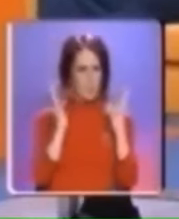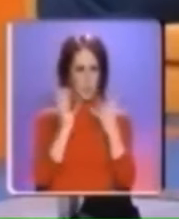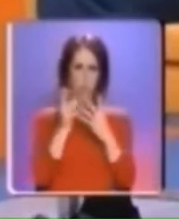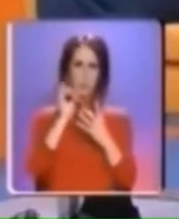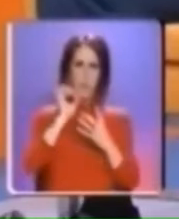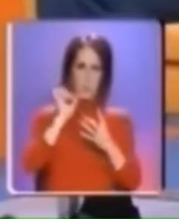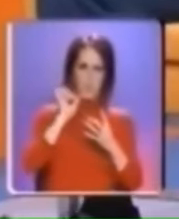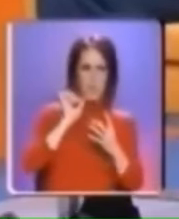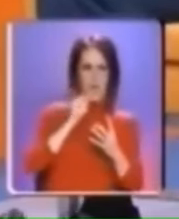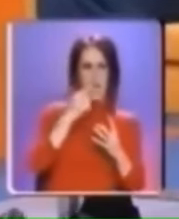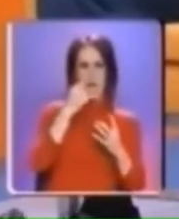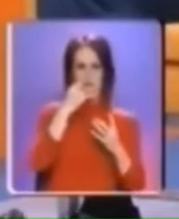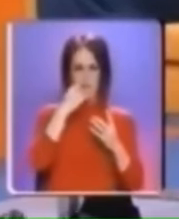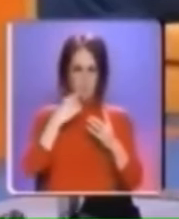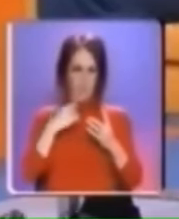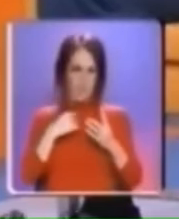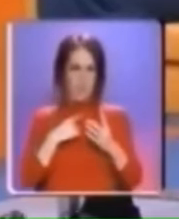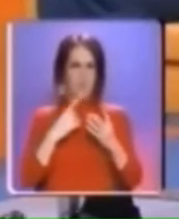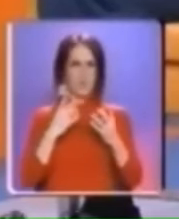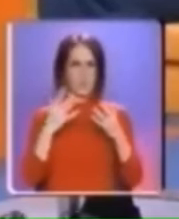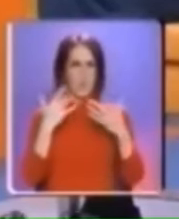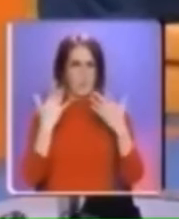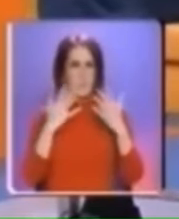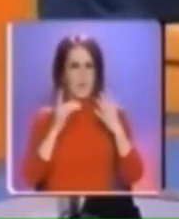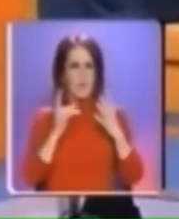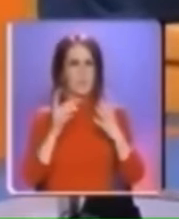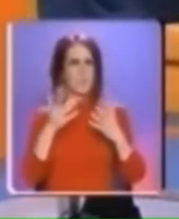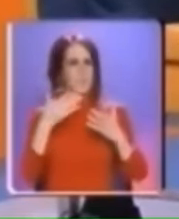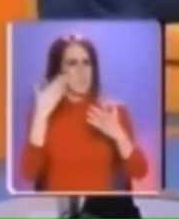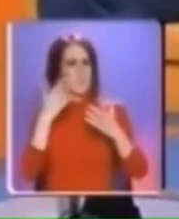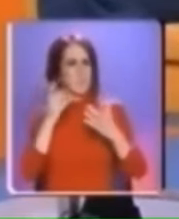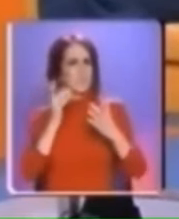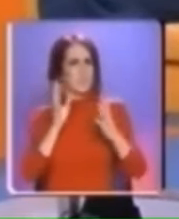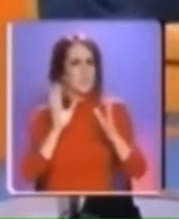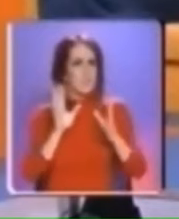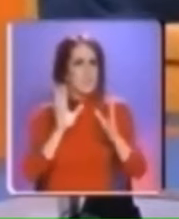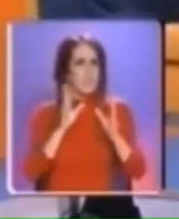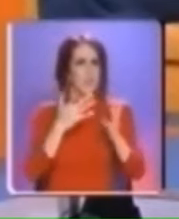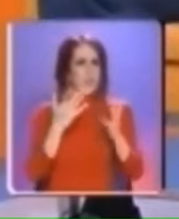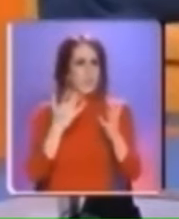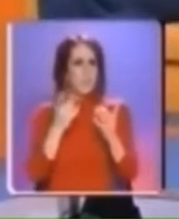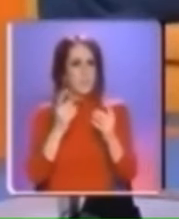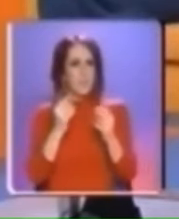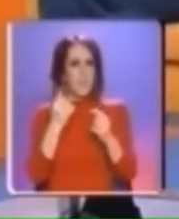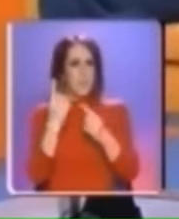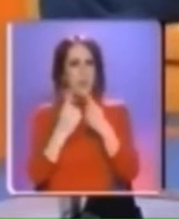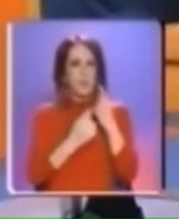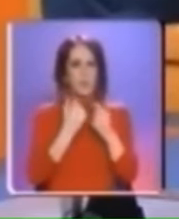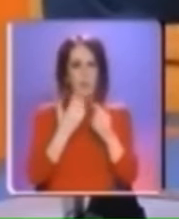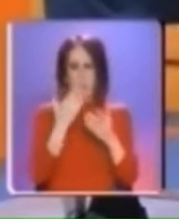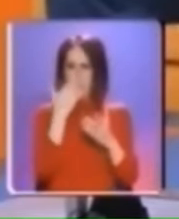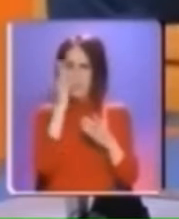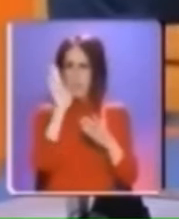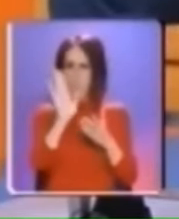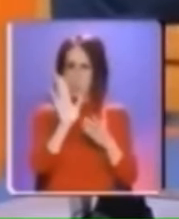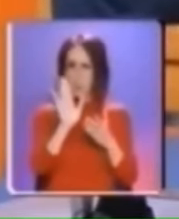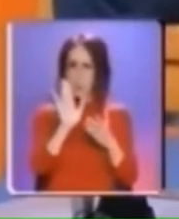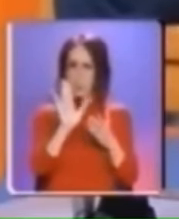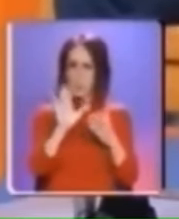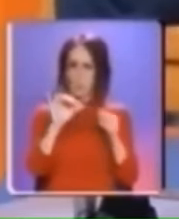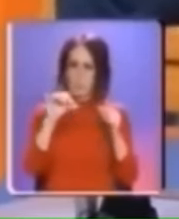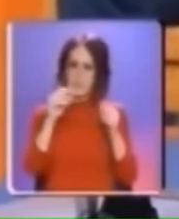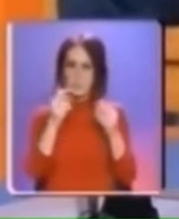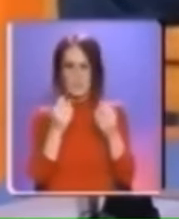tomar aquela decisão de efetivamente ingressar no Centro de Estudos Judiciários e